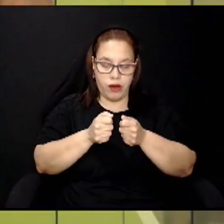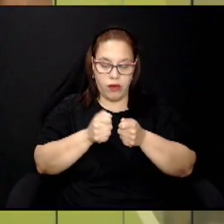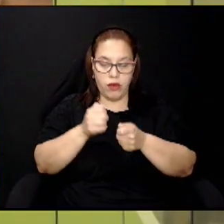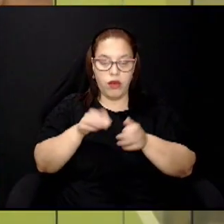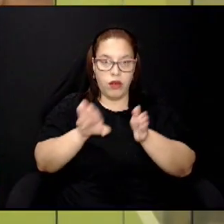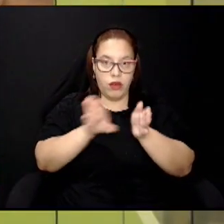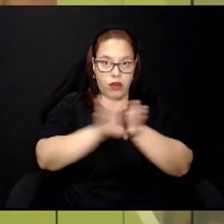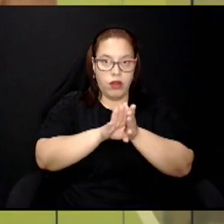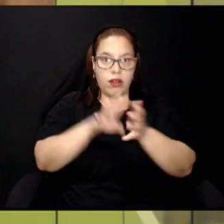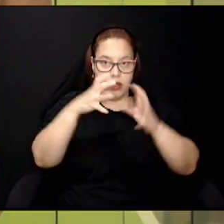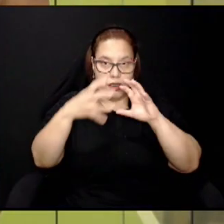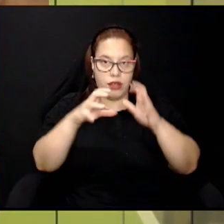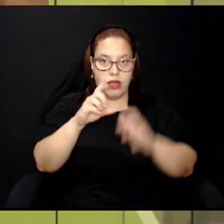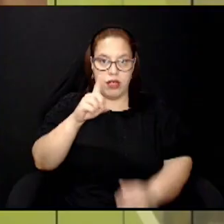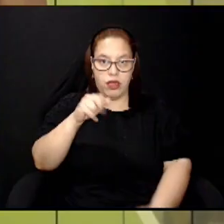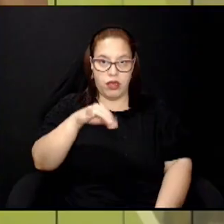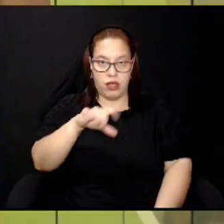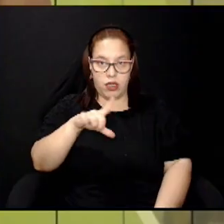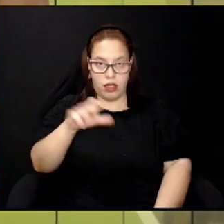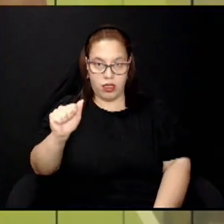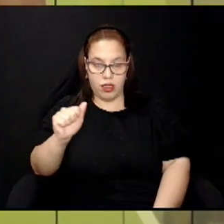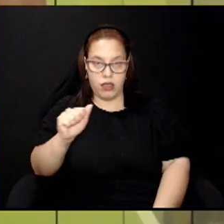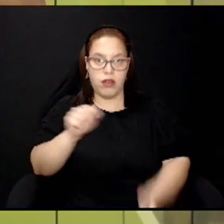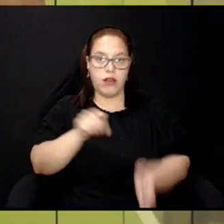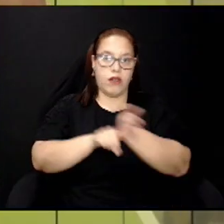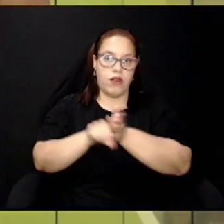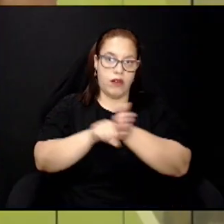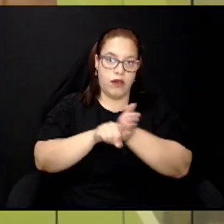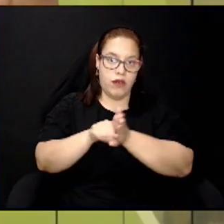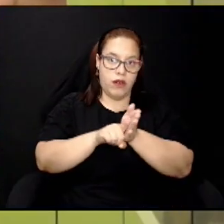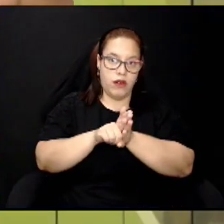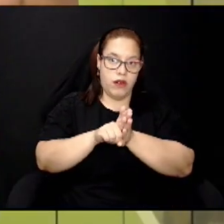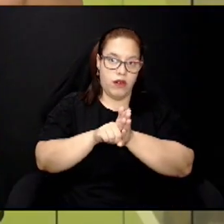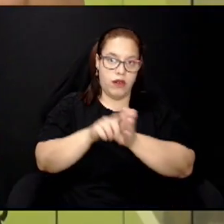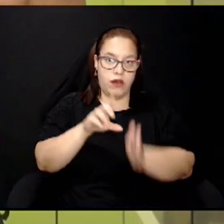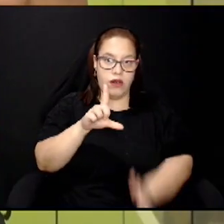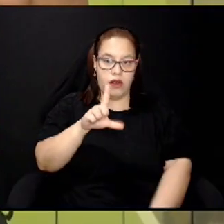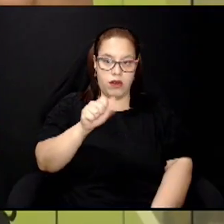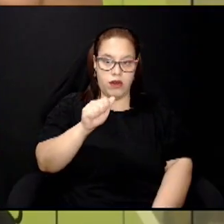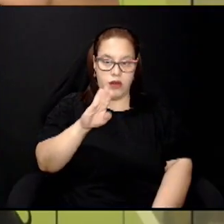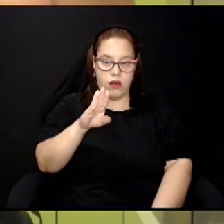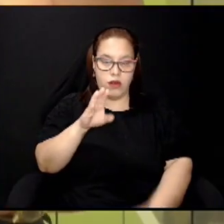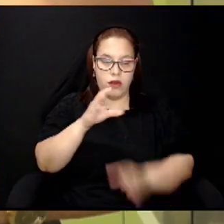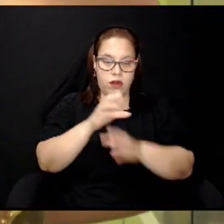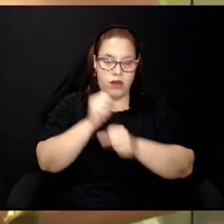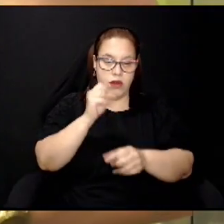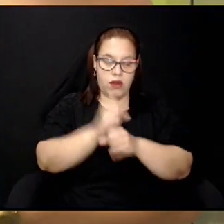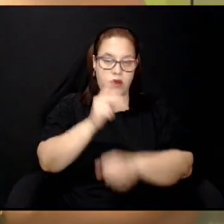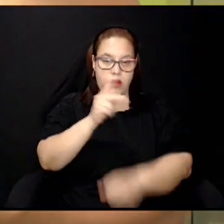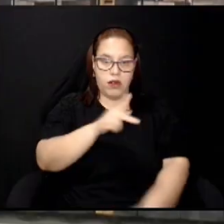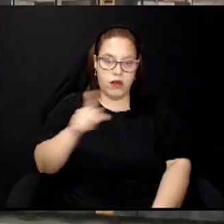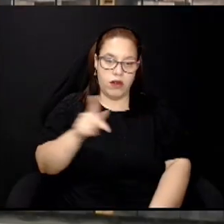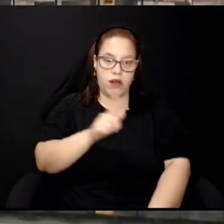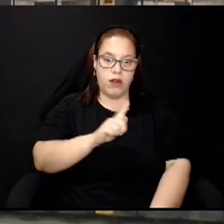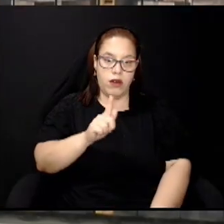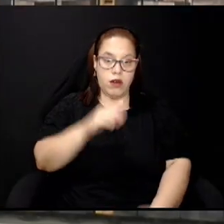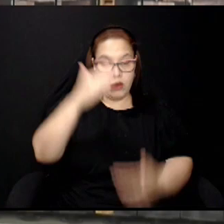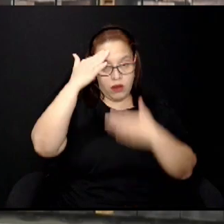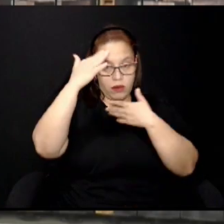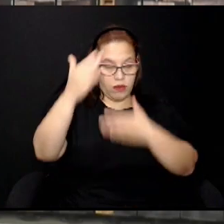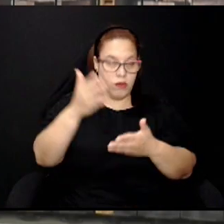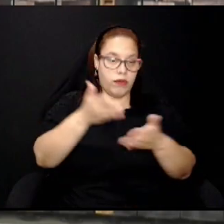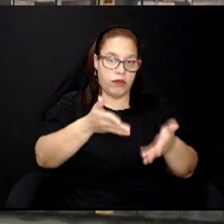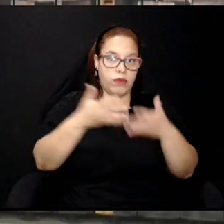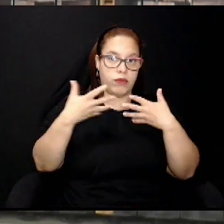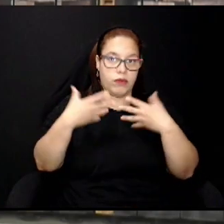é a Daniela Rezende, que é pesquisadora do Lab Educ e professora de Geografia. Muito obrigada por aceitar o nosso